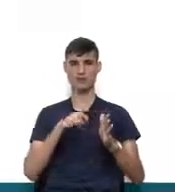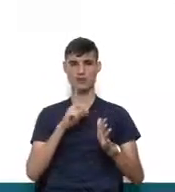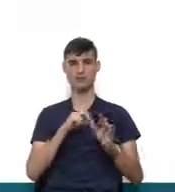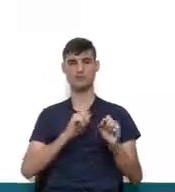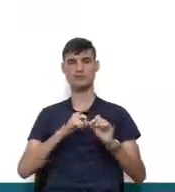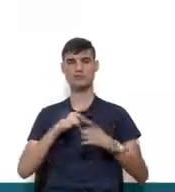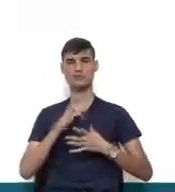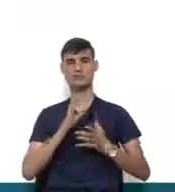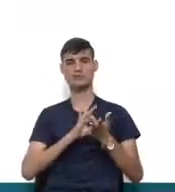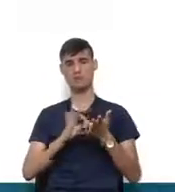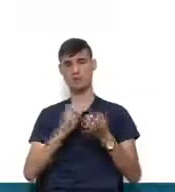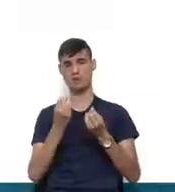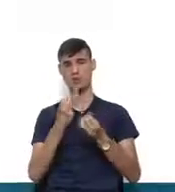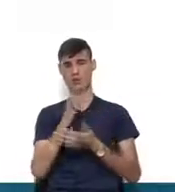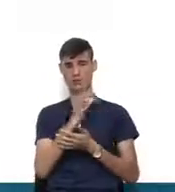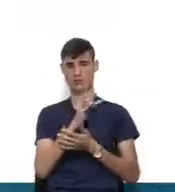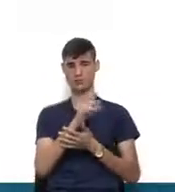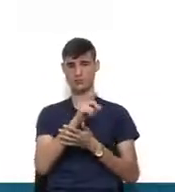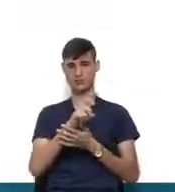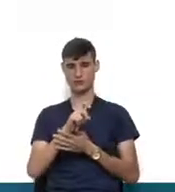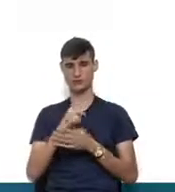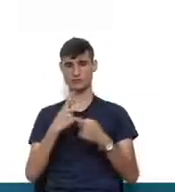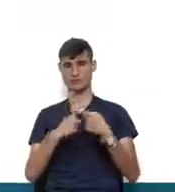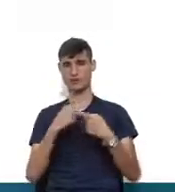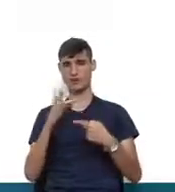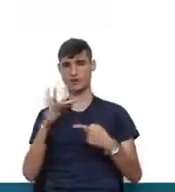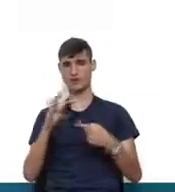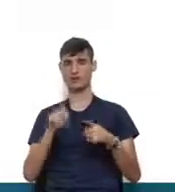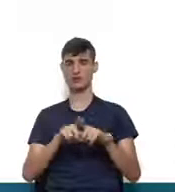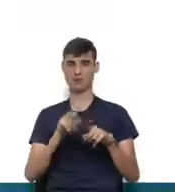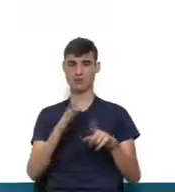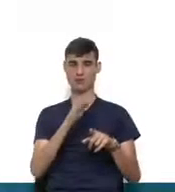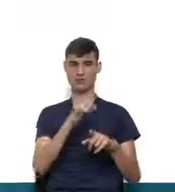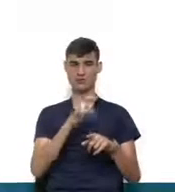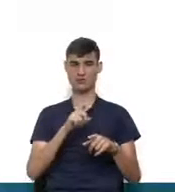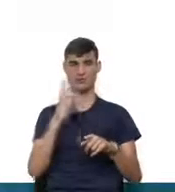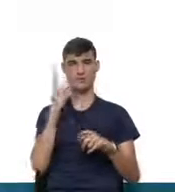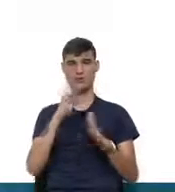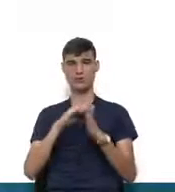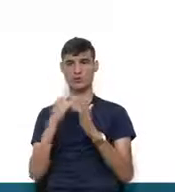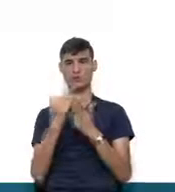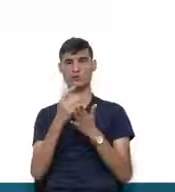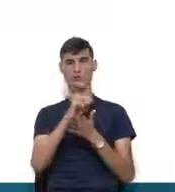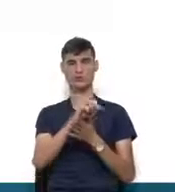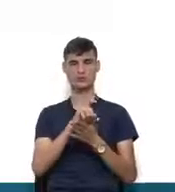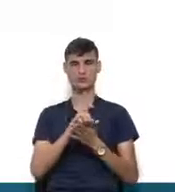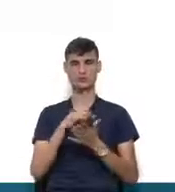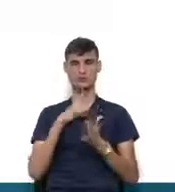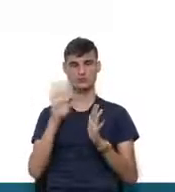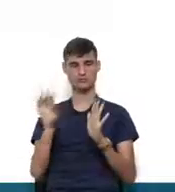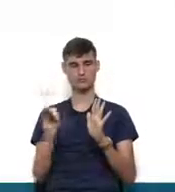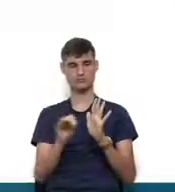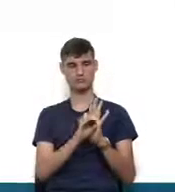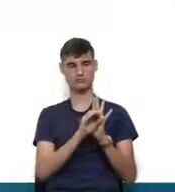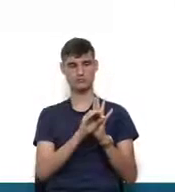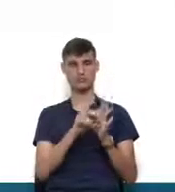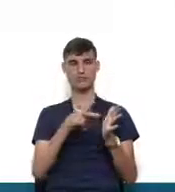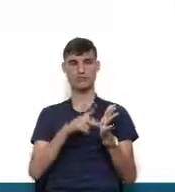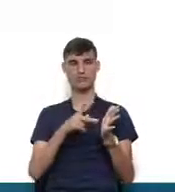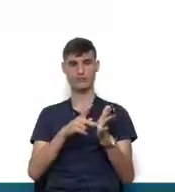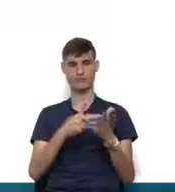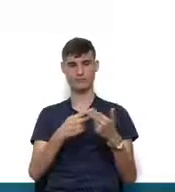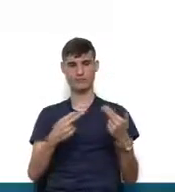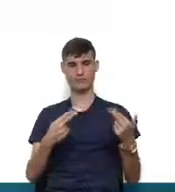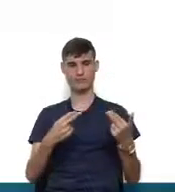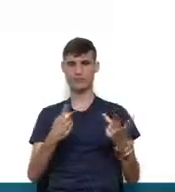ser escrita como f de x mais t, f de x para todo x pertencente aí aos reais.